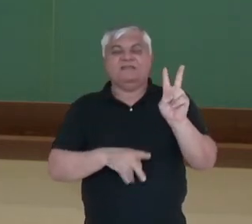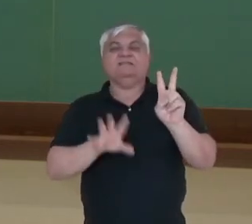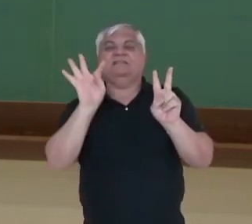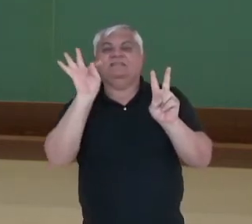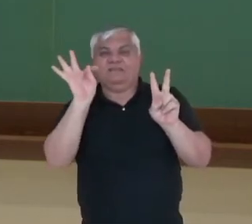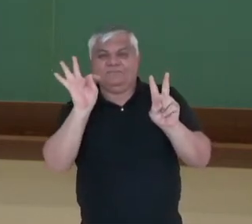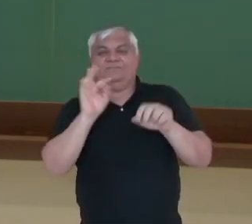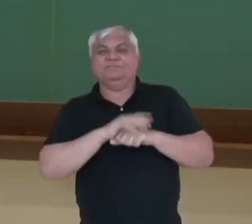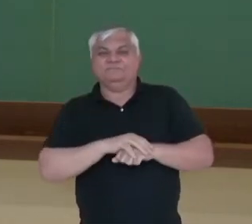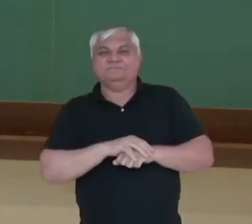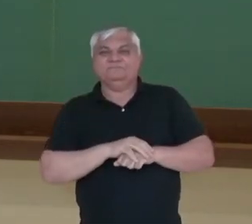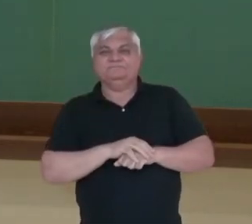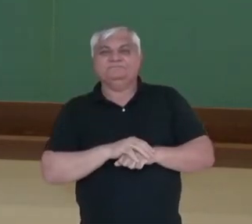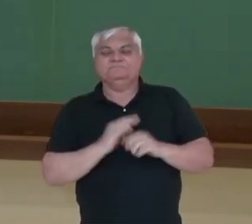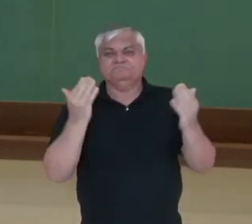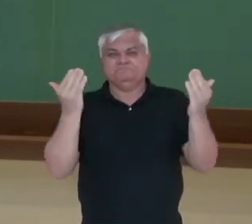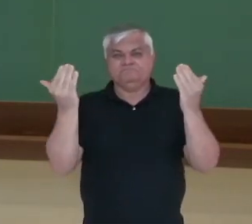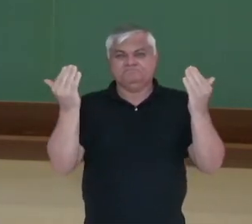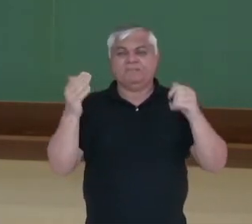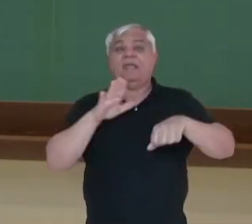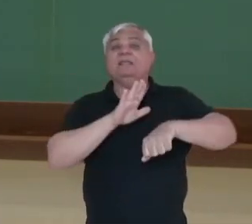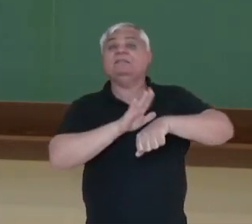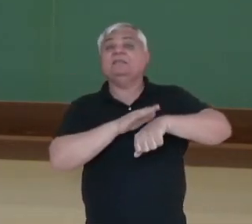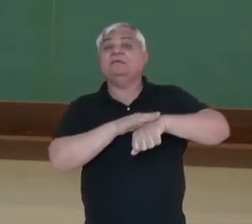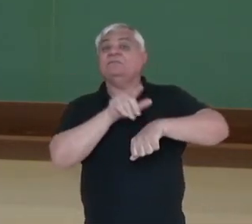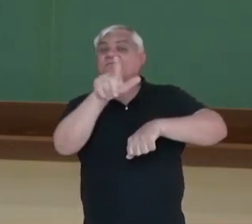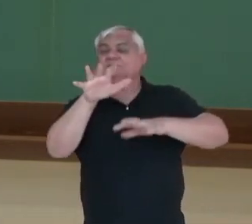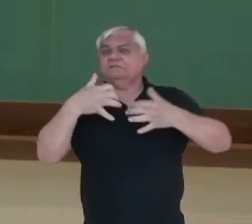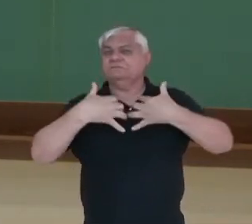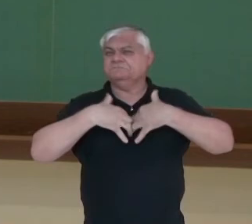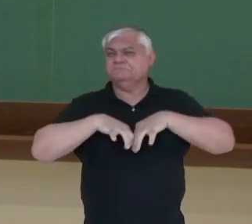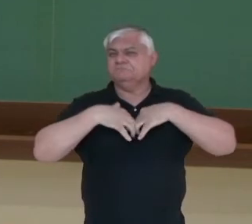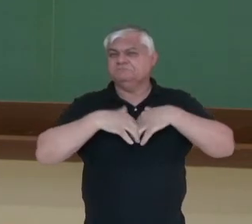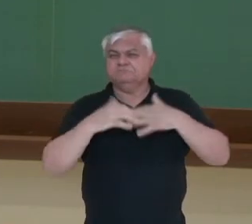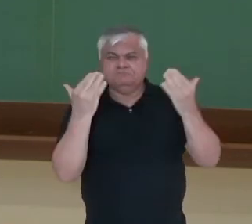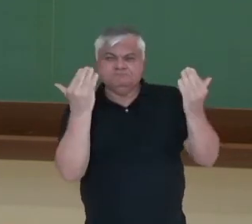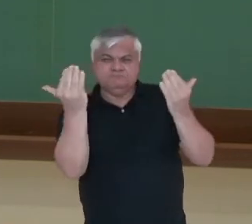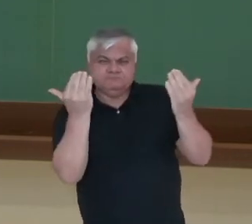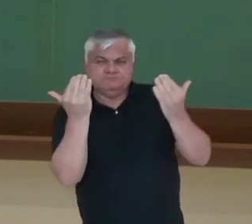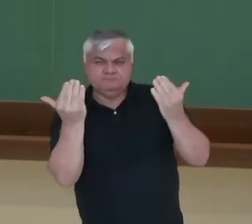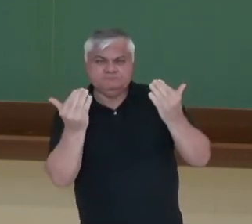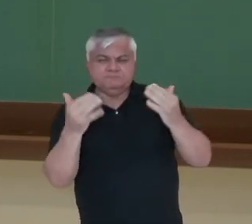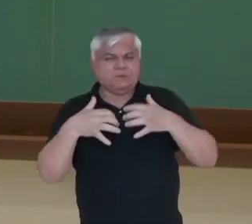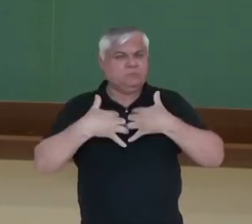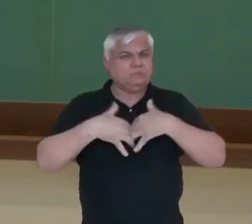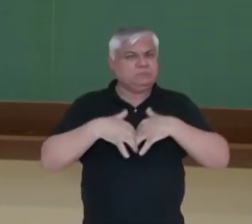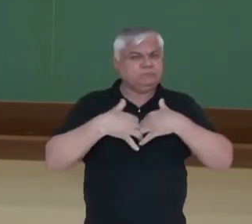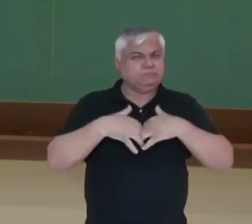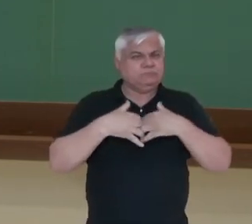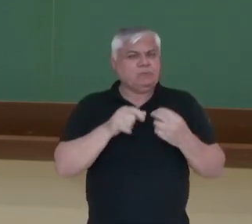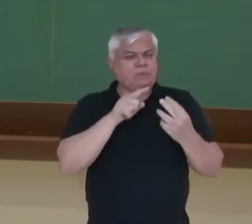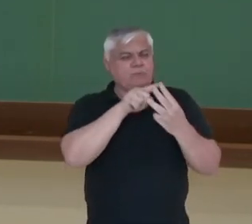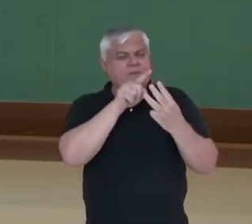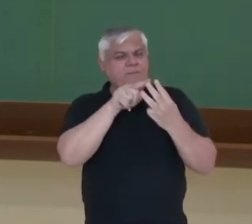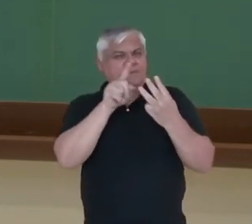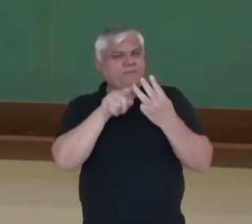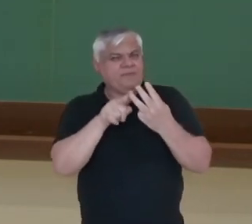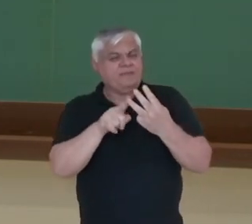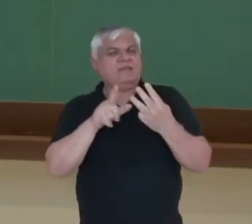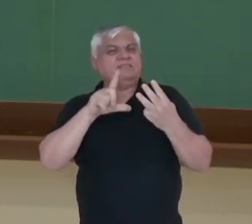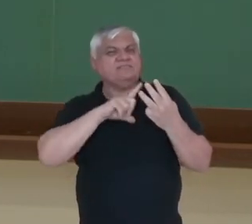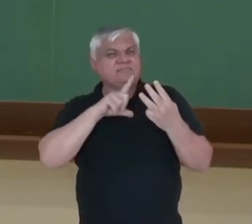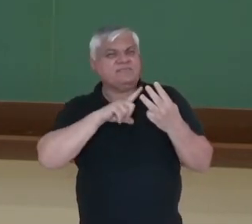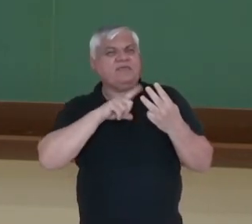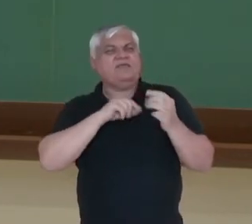tempo, tá? Então, eu vou dar um tempinho para vocês analisarem quais dessas situações